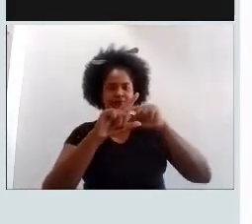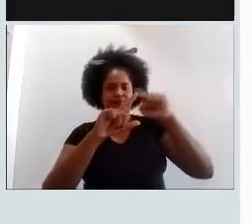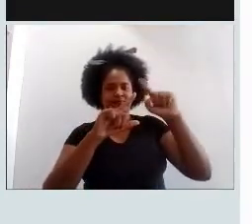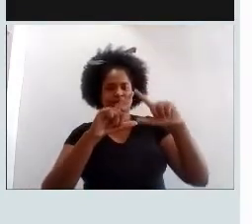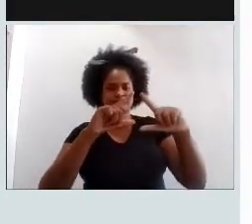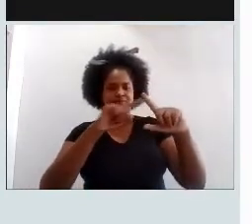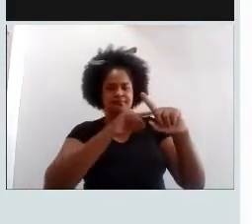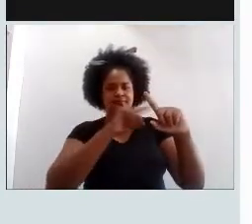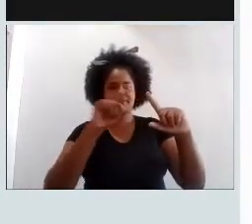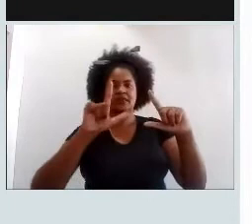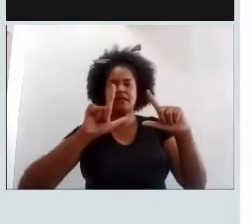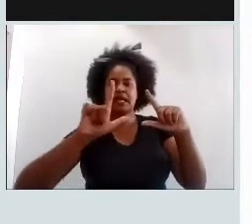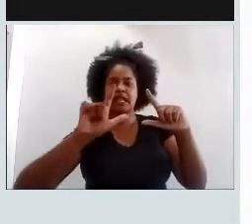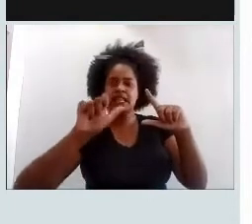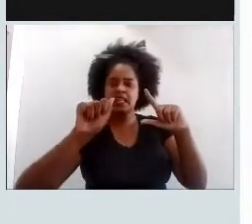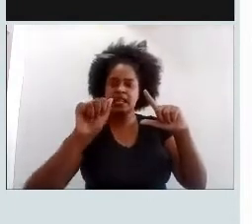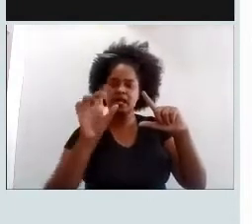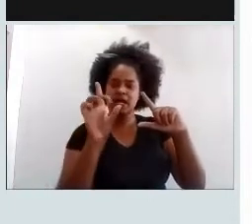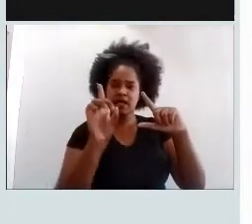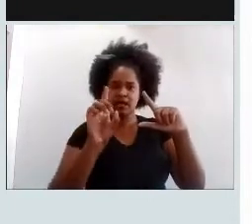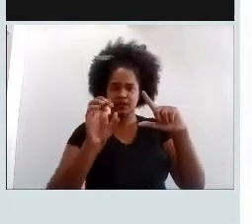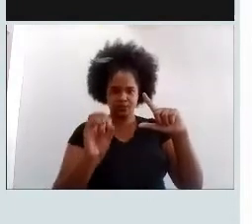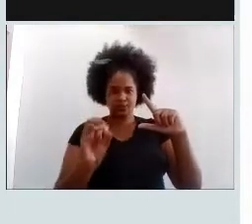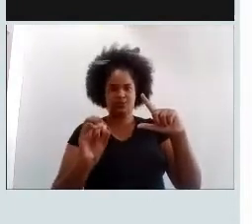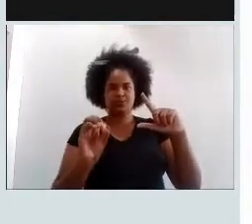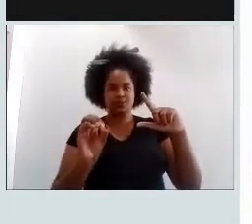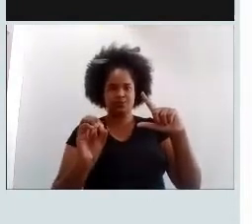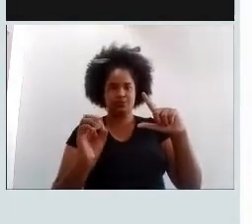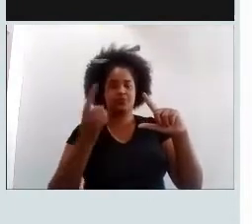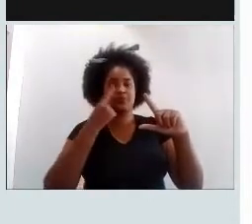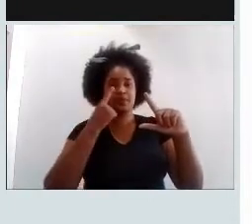triângulo. E os ângulos internos?